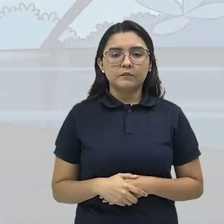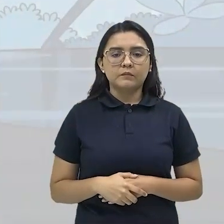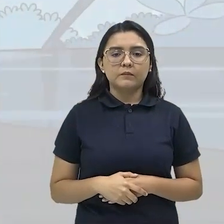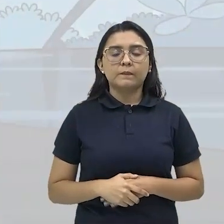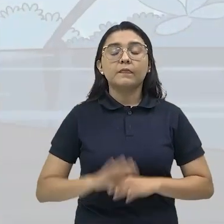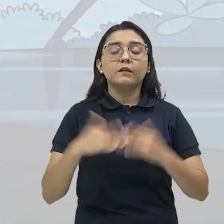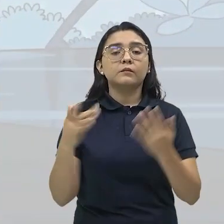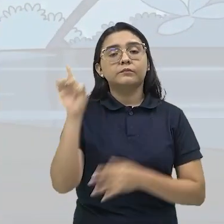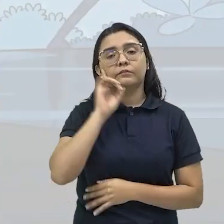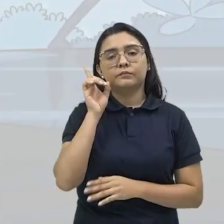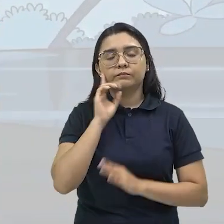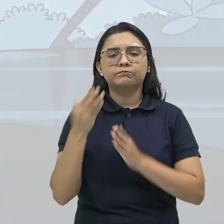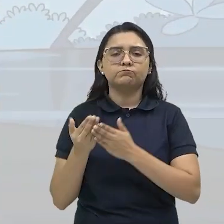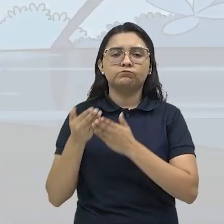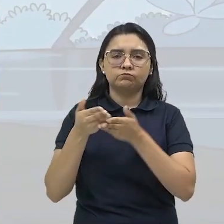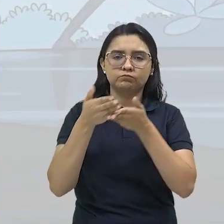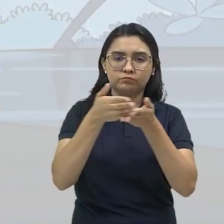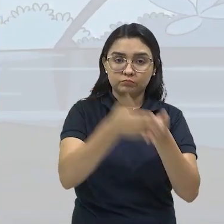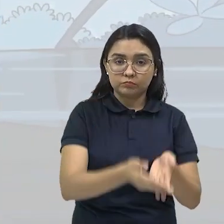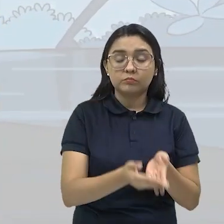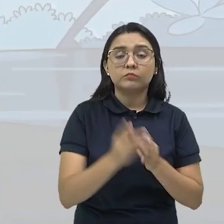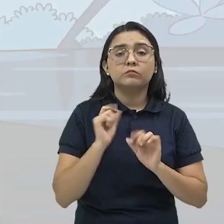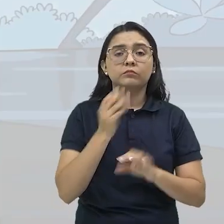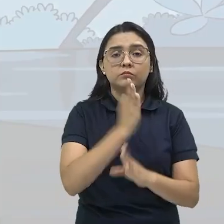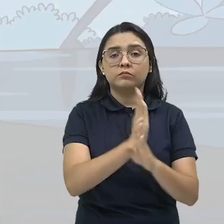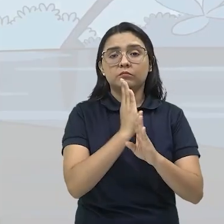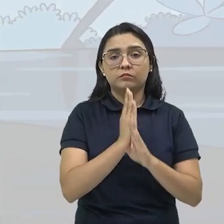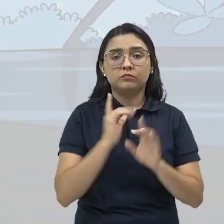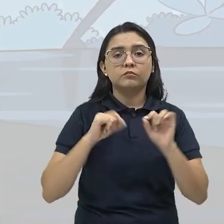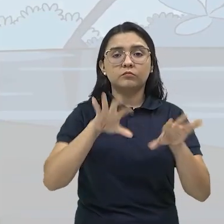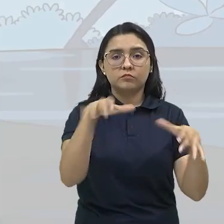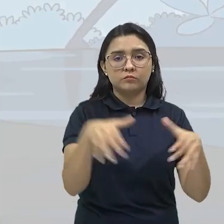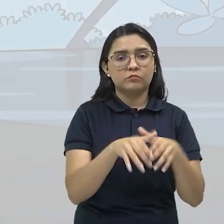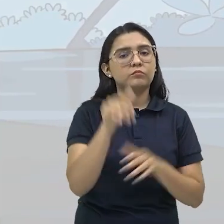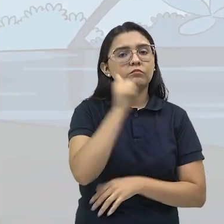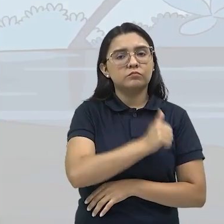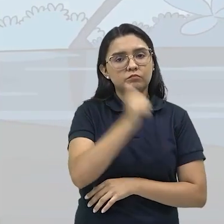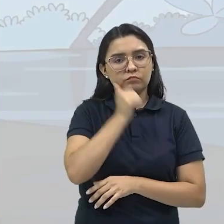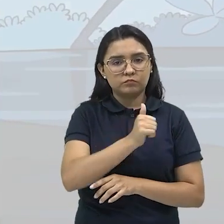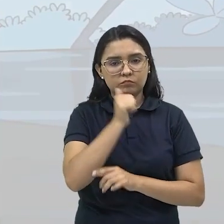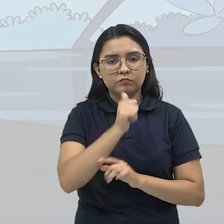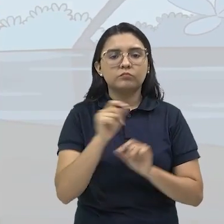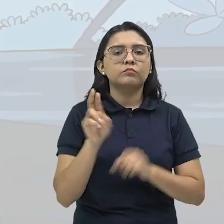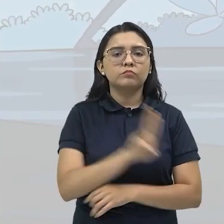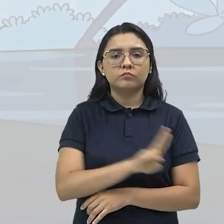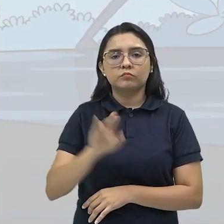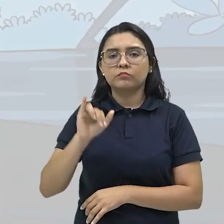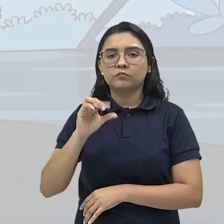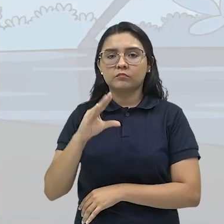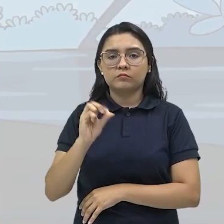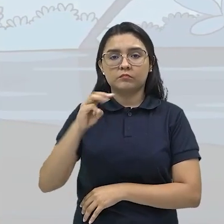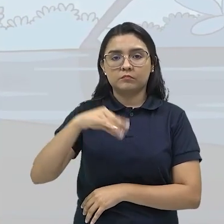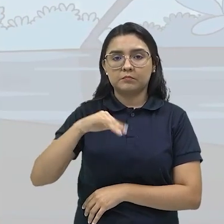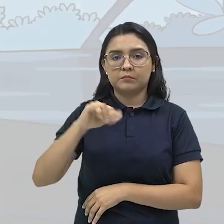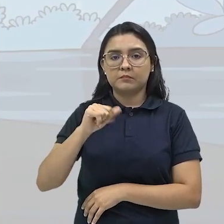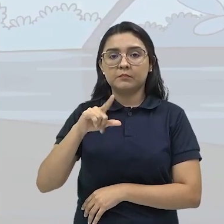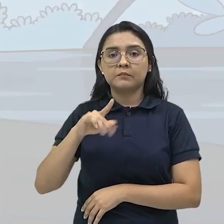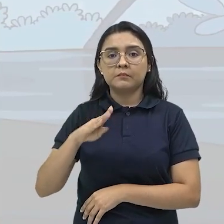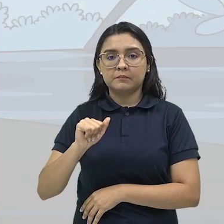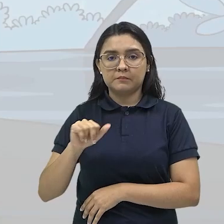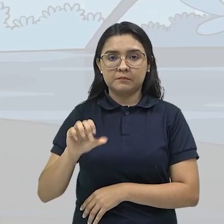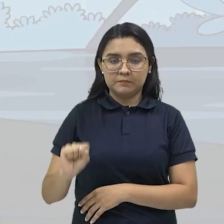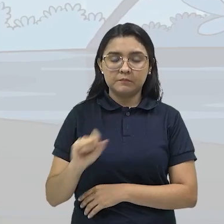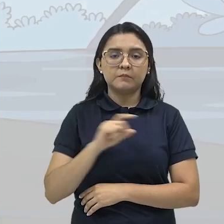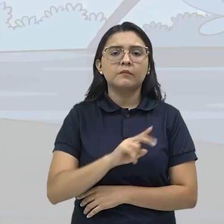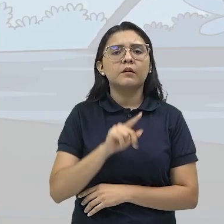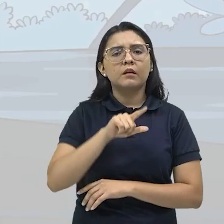Um dia, enquanto navegávamos, encontramos um grupo de mulheres guerreiras chamadas Icamiabas.